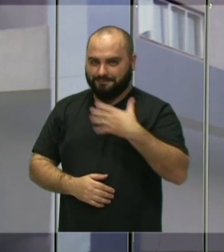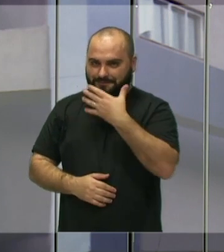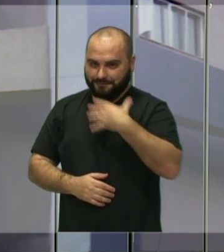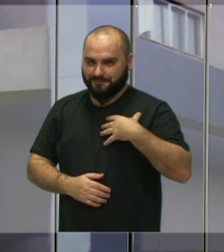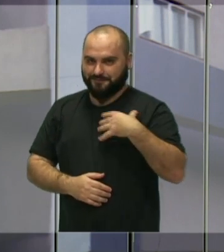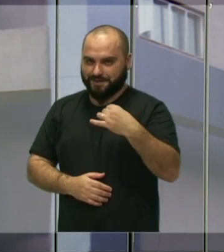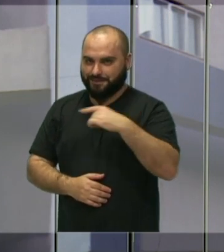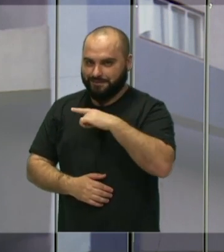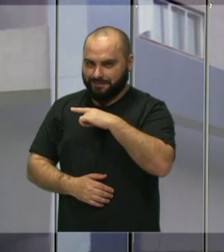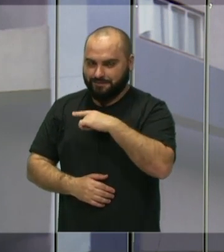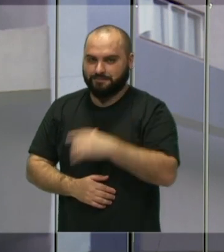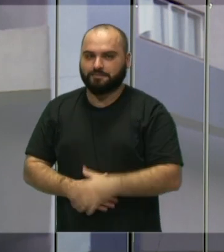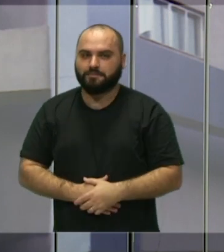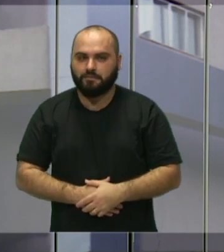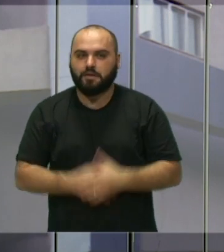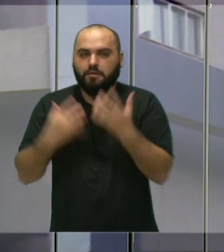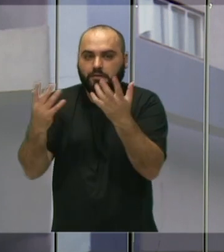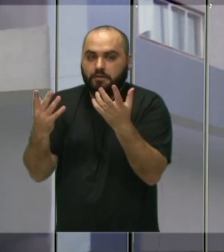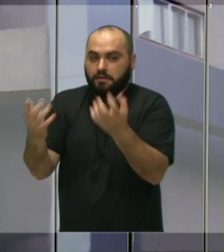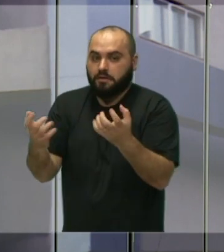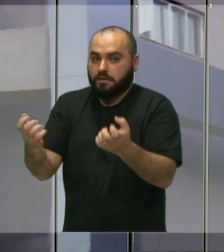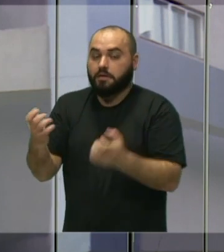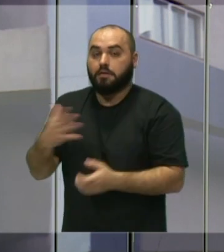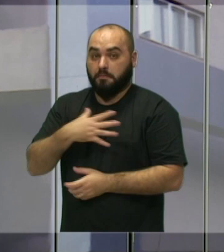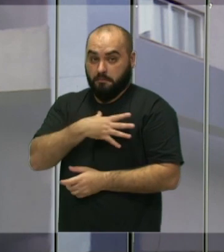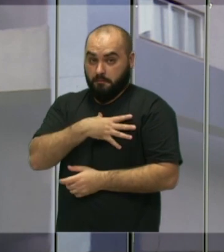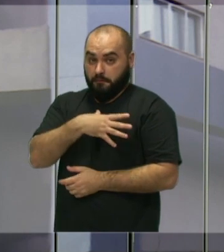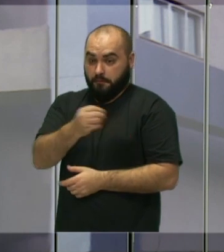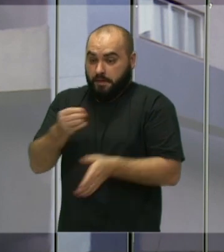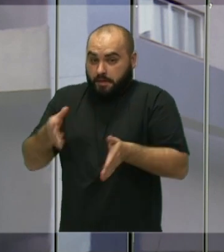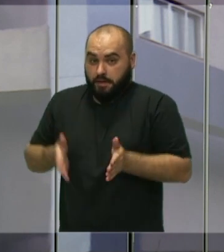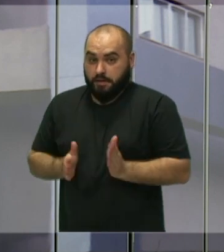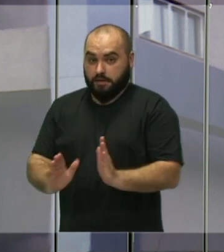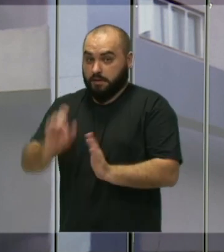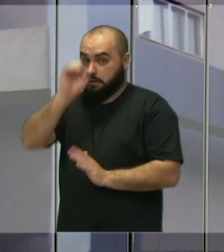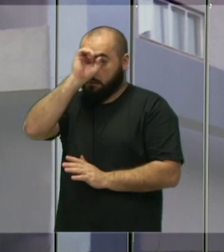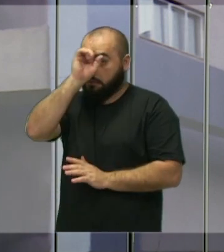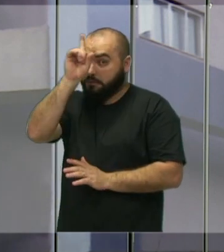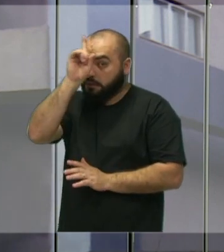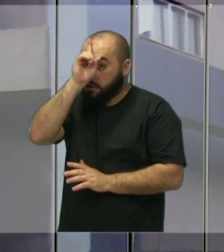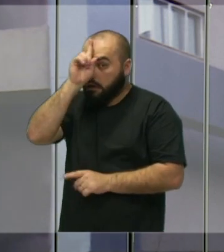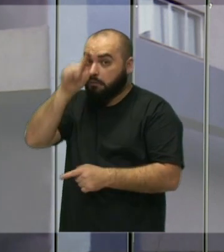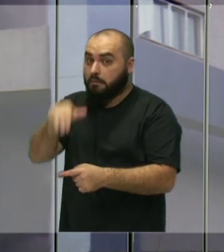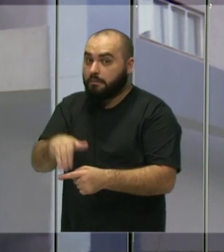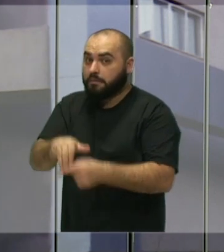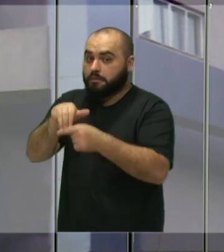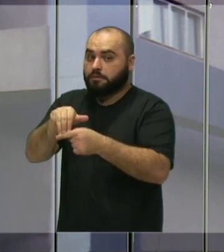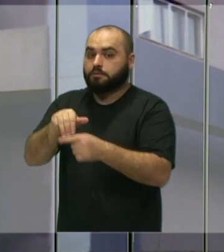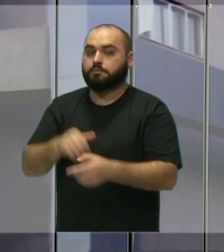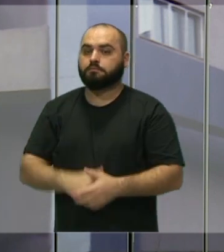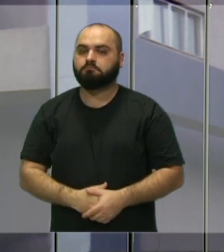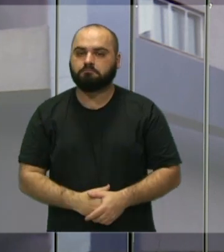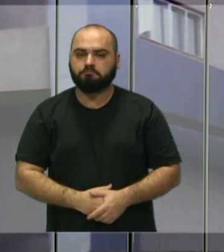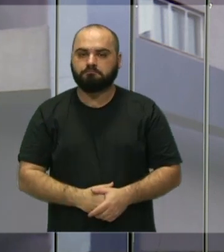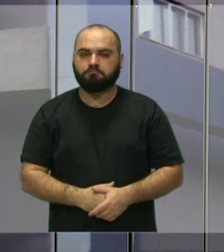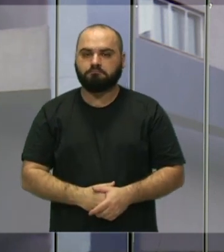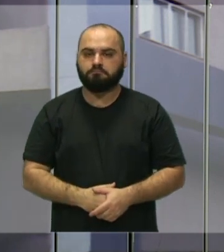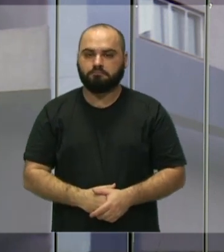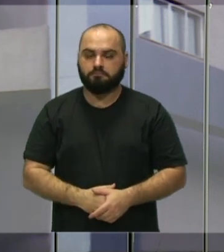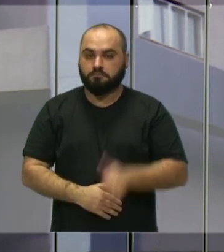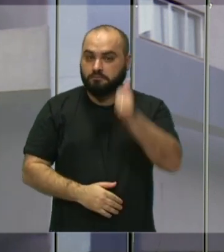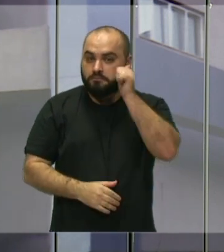questão que a minha filha nascesse no hospital público. Eu fiz questão que o procedimento que a minha